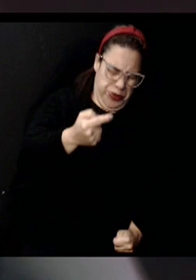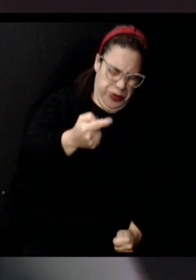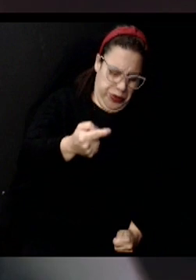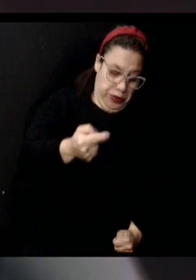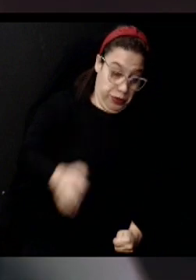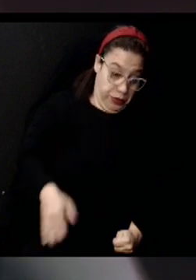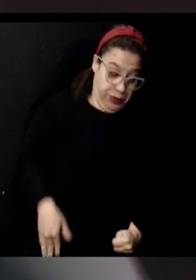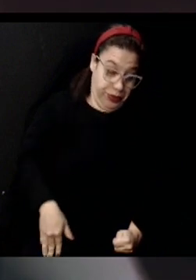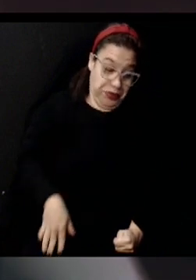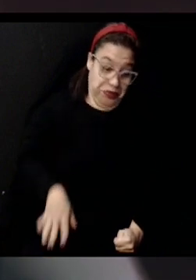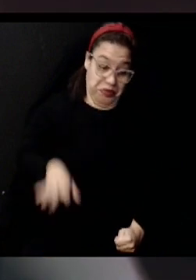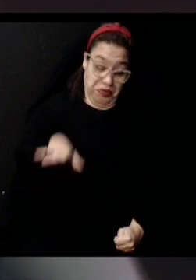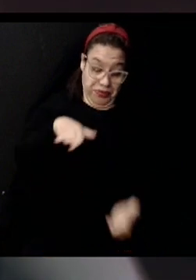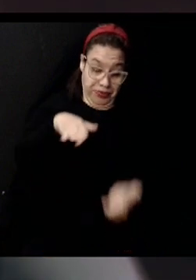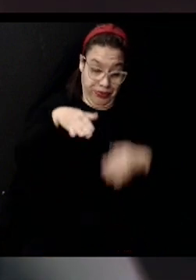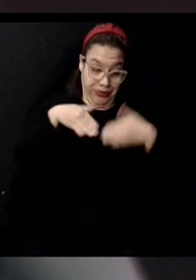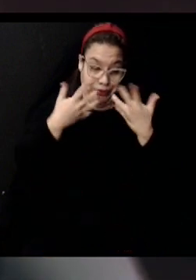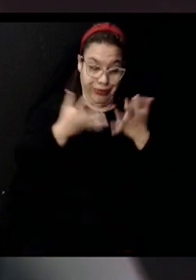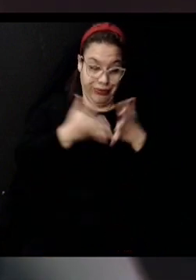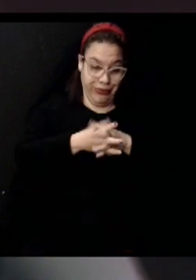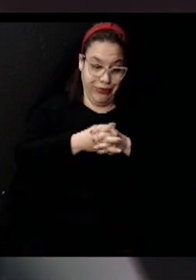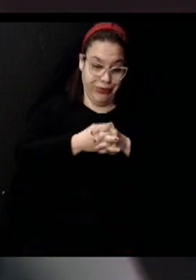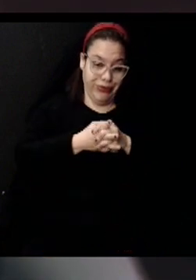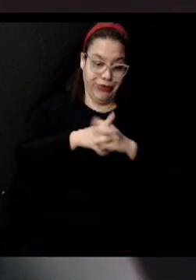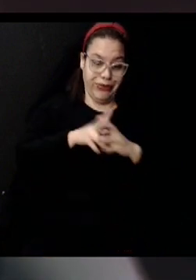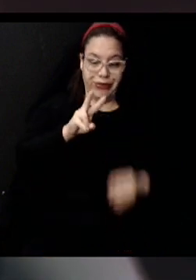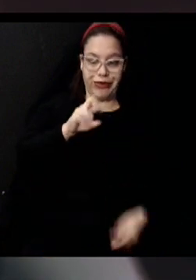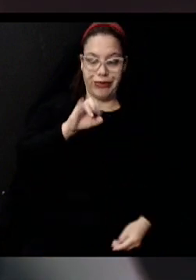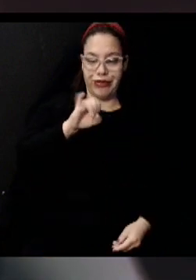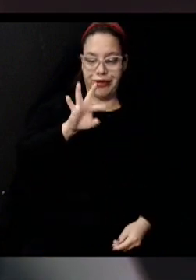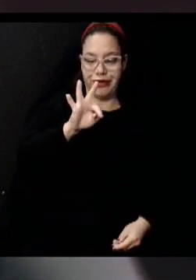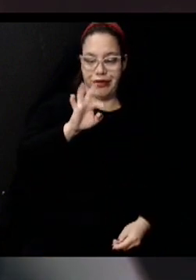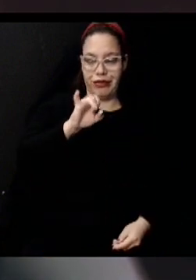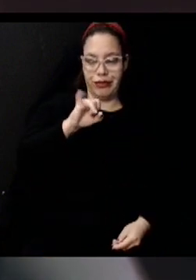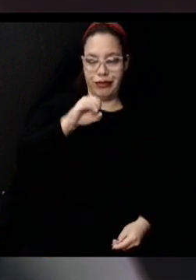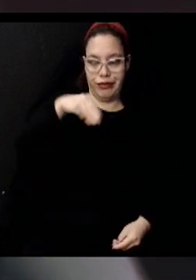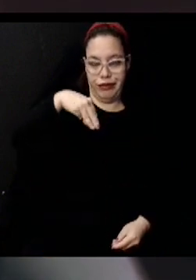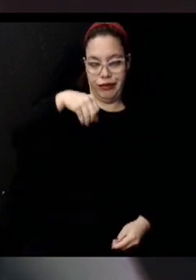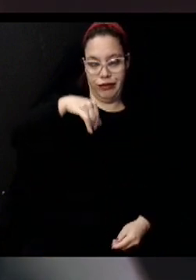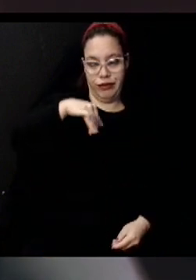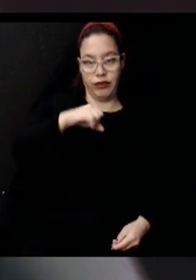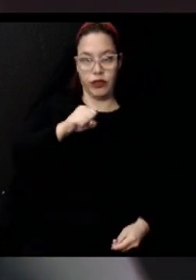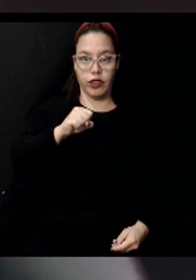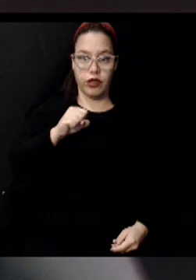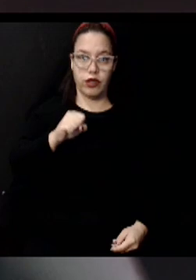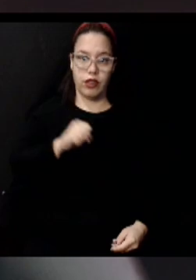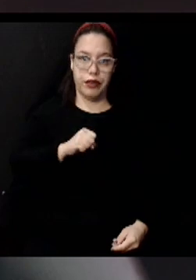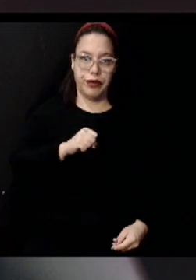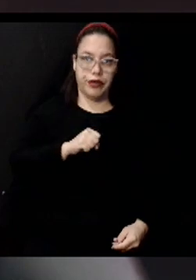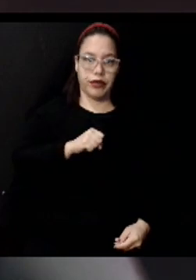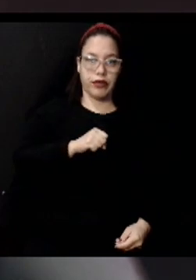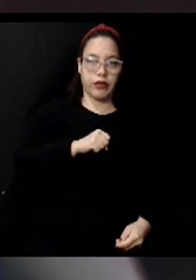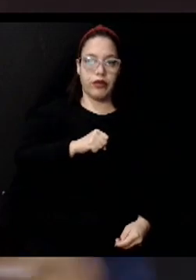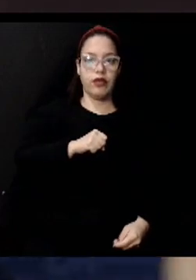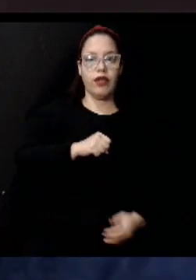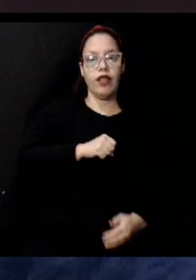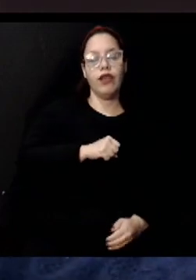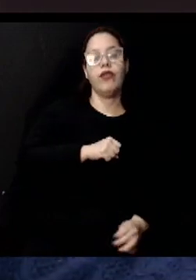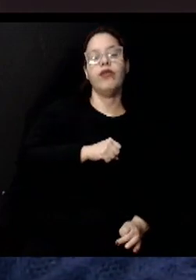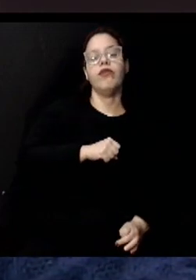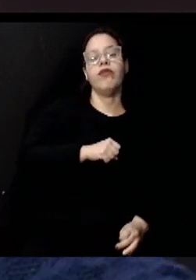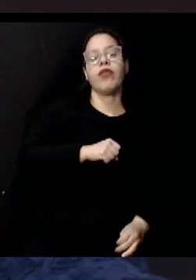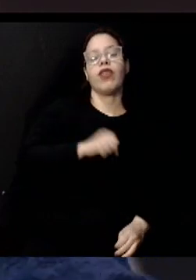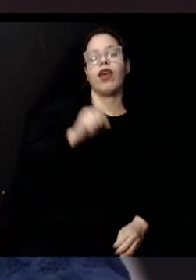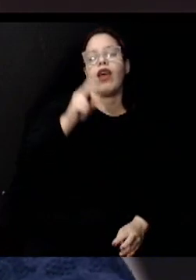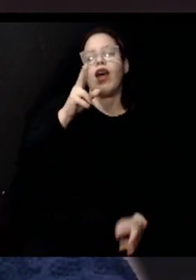vitimismo, né, da síndrome do patinho lá, pretinho lá com a De casquinha feia. de Do ovo, não, com a patinho. casquinha de ovo na Tá, sei, cabeça. sei, Aham.